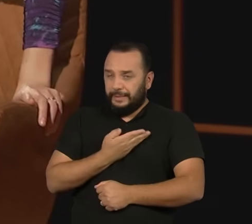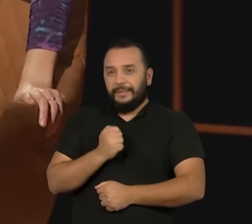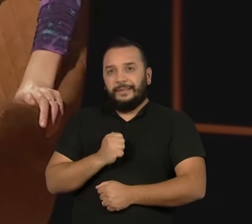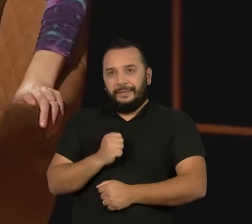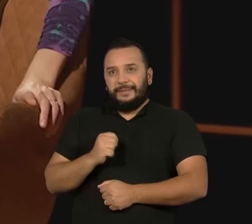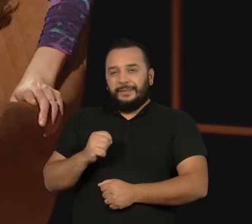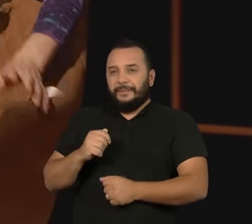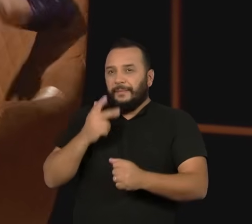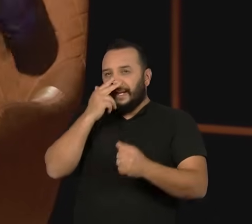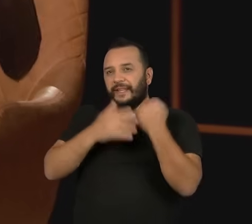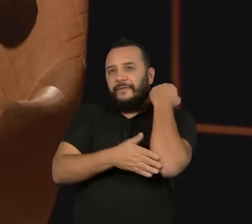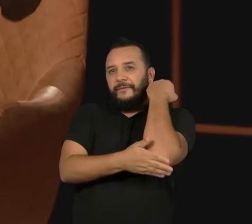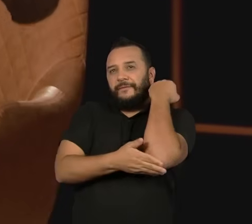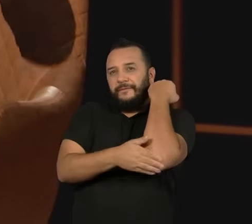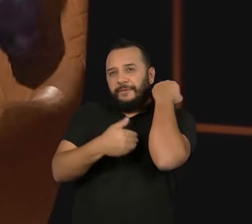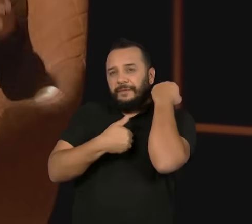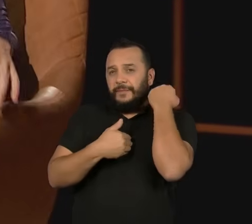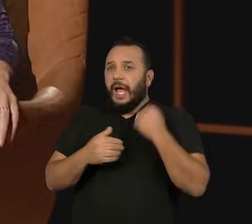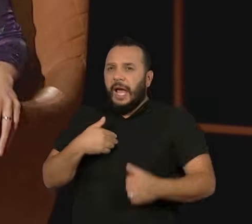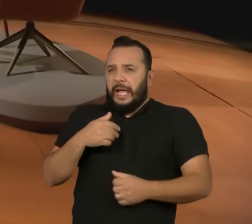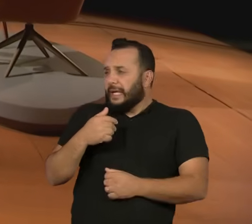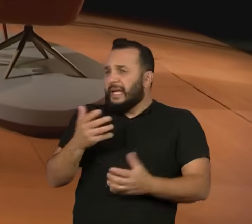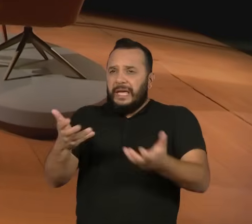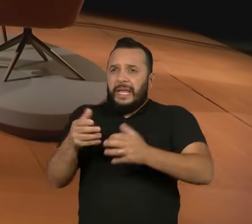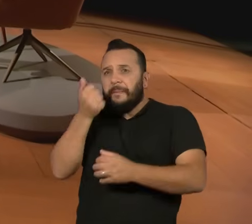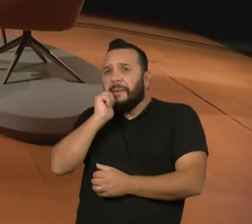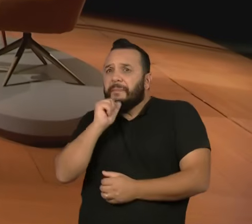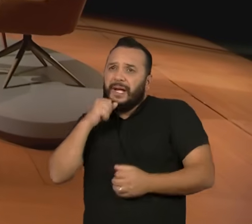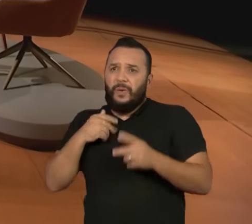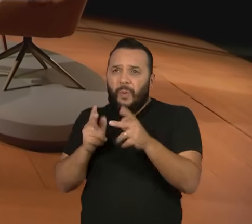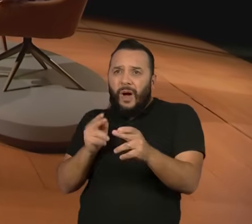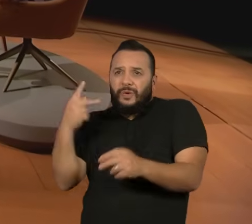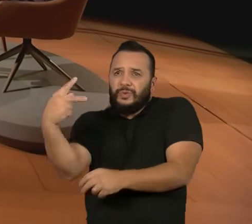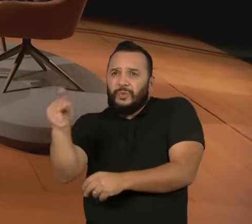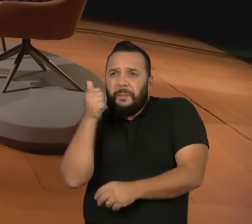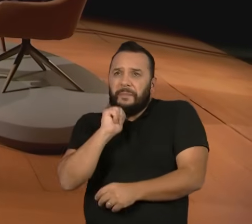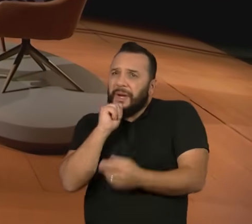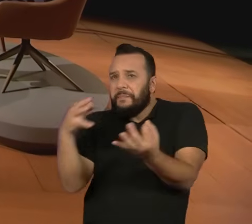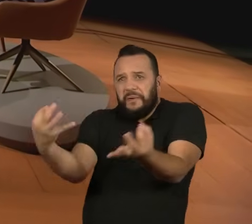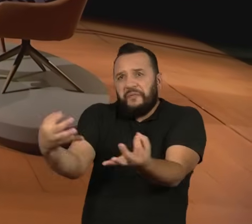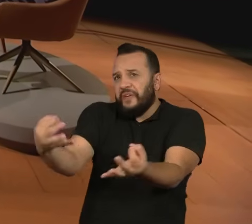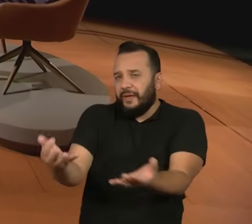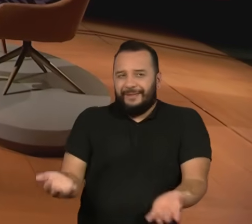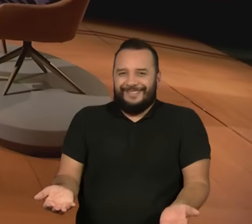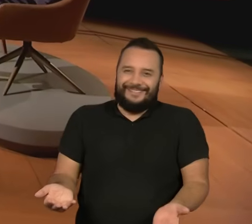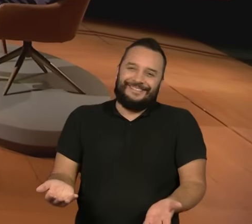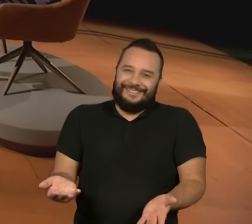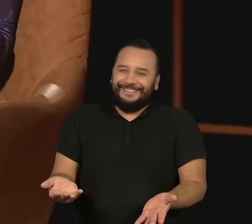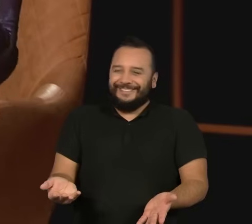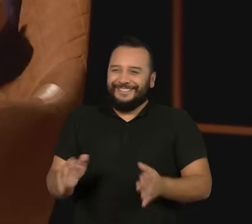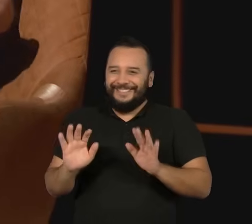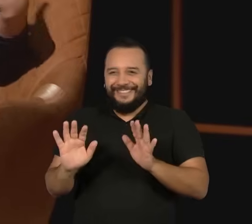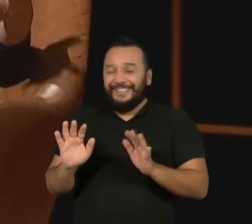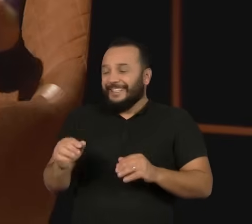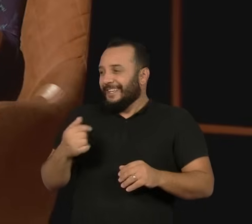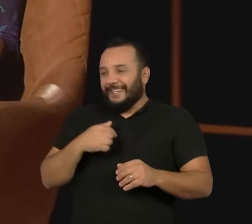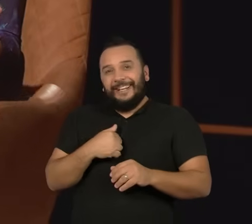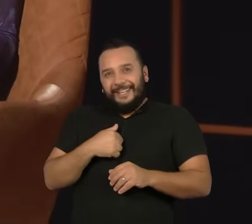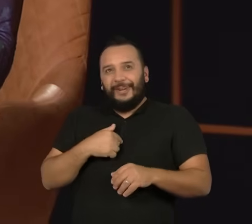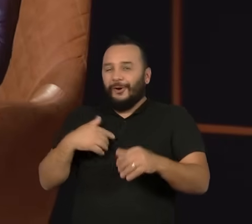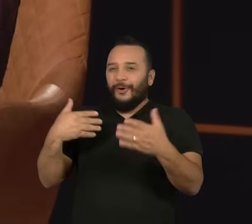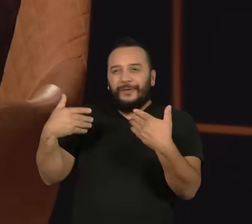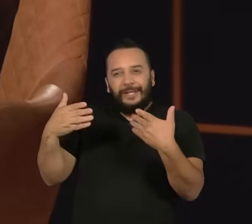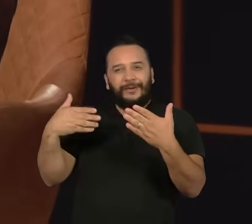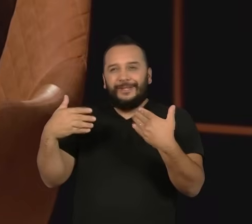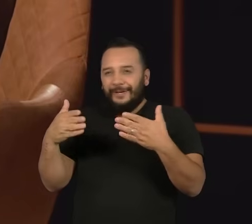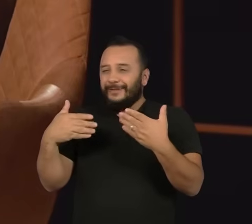me invejavam, assim, ai, queria tanto que a minha mãe fosse como a sua, que minha mãe no final acabava deixando tudo. Ela falava, conversava, e no